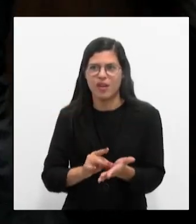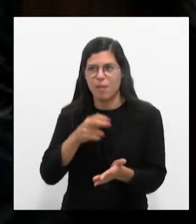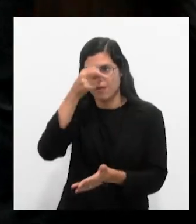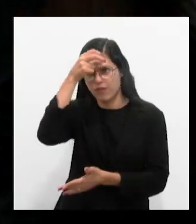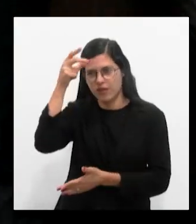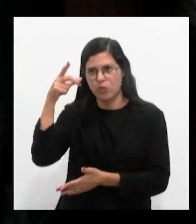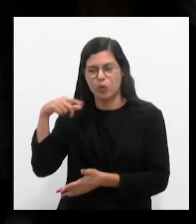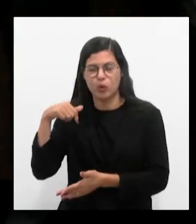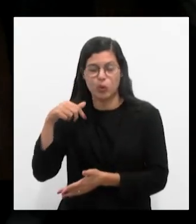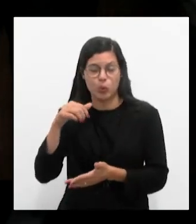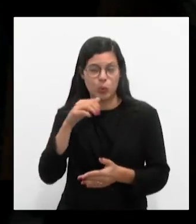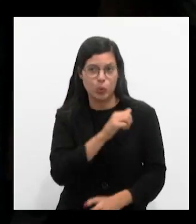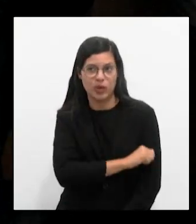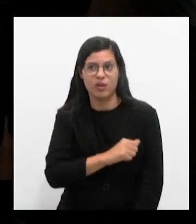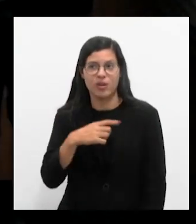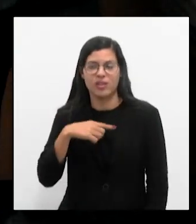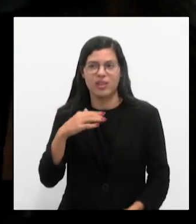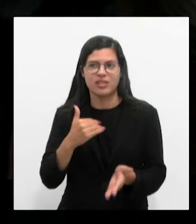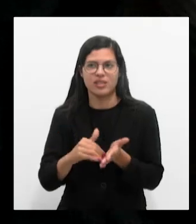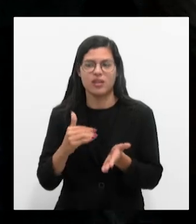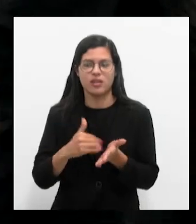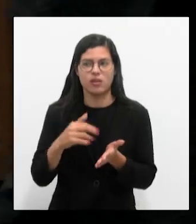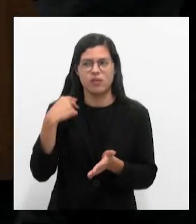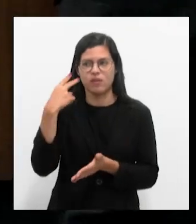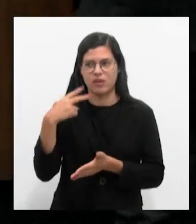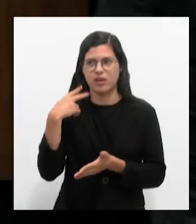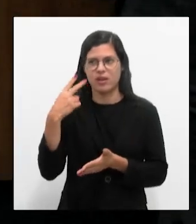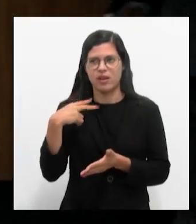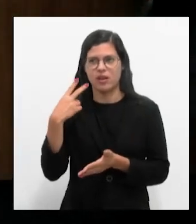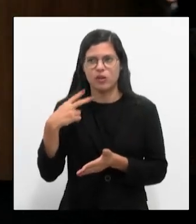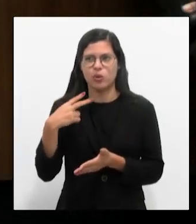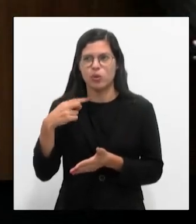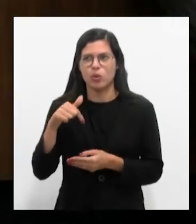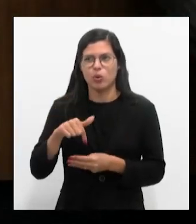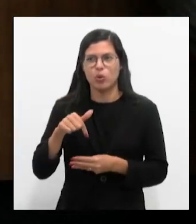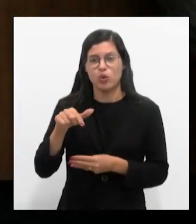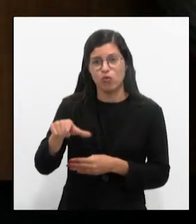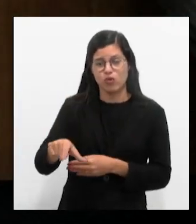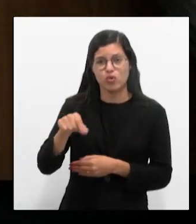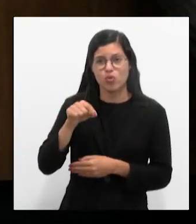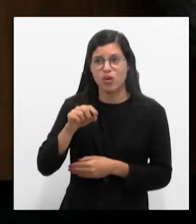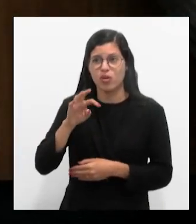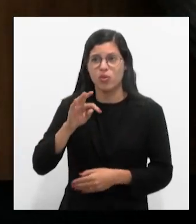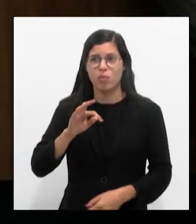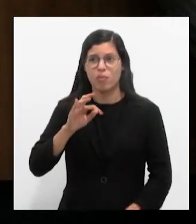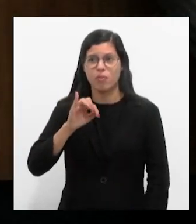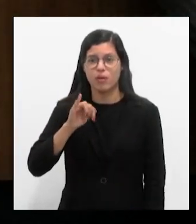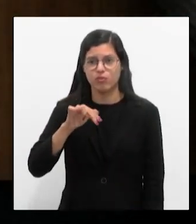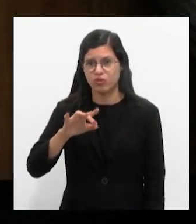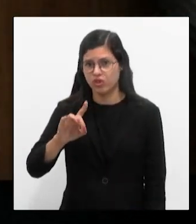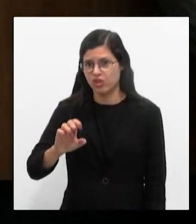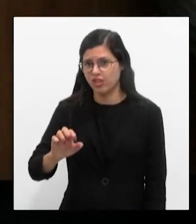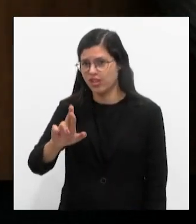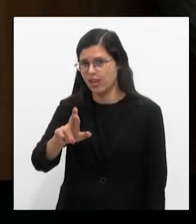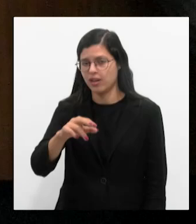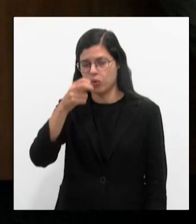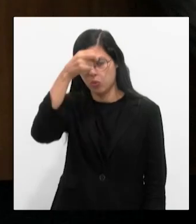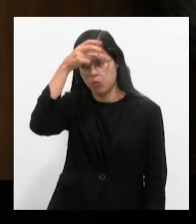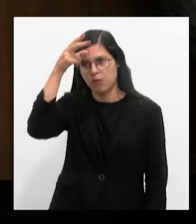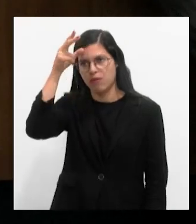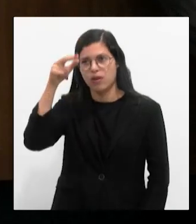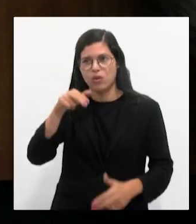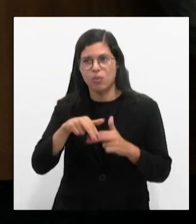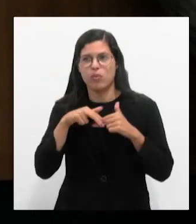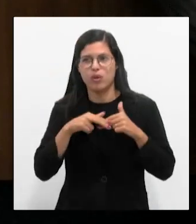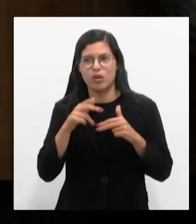gente tem vereador, que foi nomeado pelo Tinder do prefeito. A gente sabe exatamente isso, não é à toa que o apelido